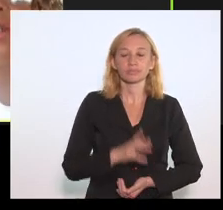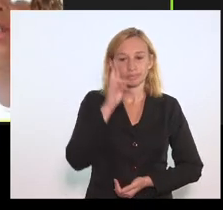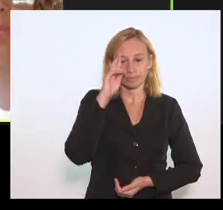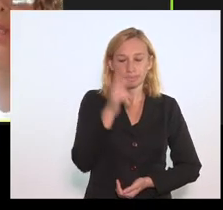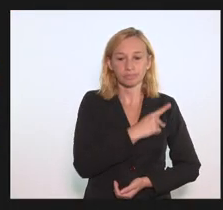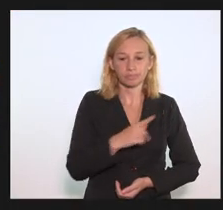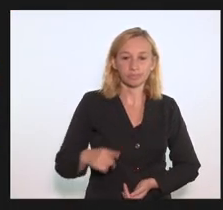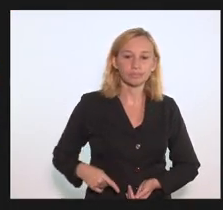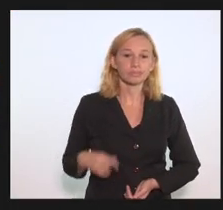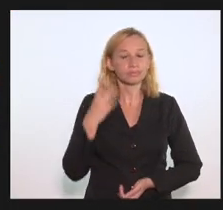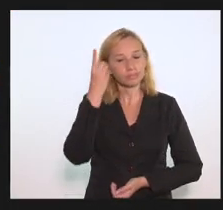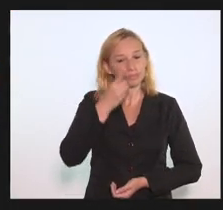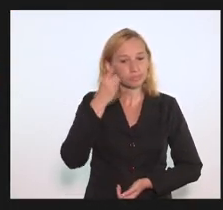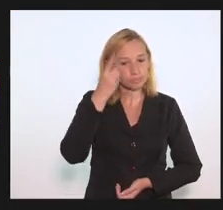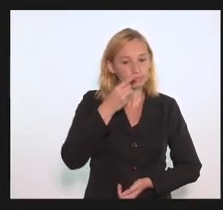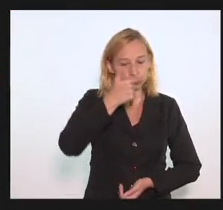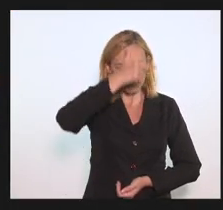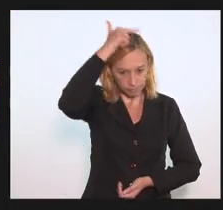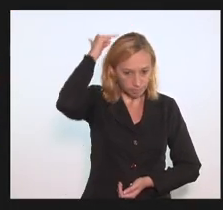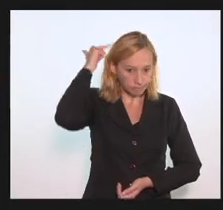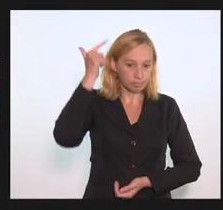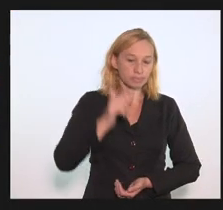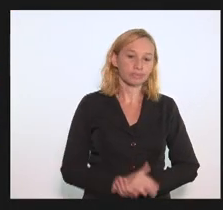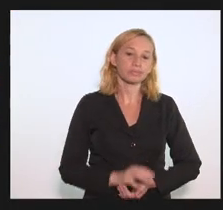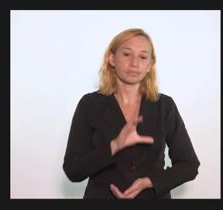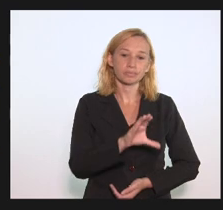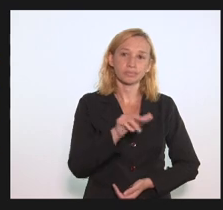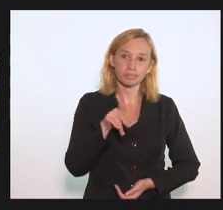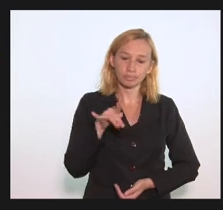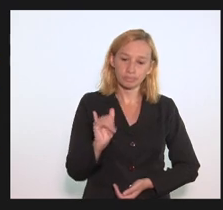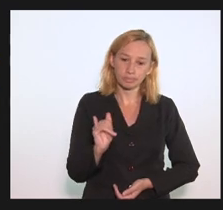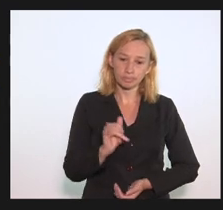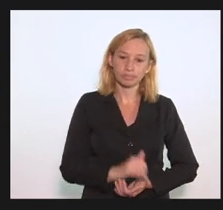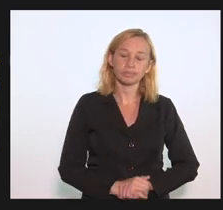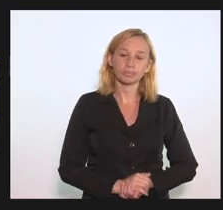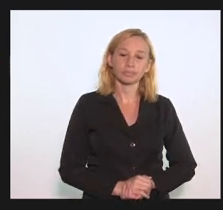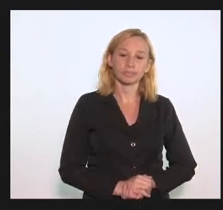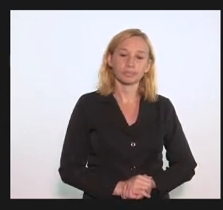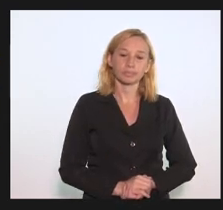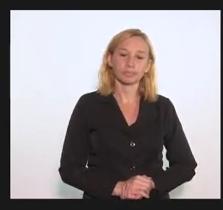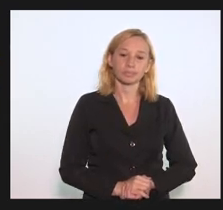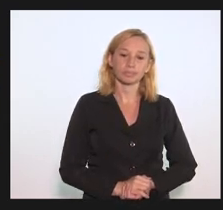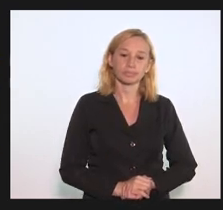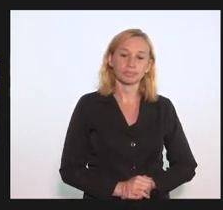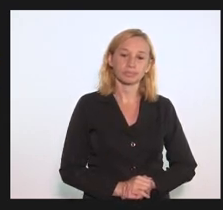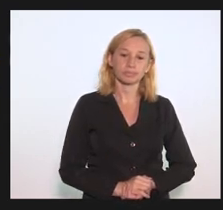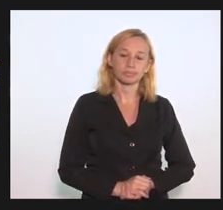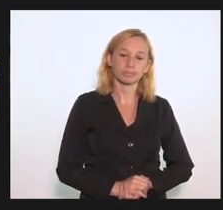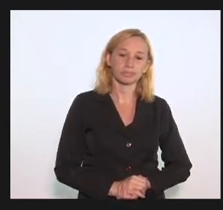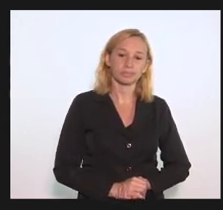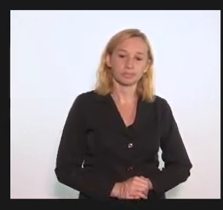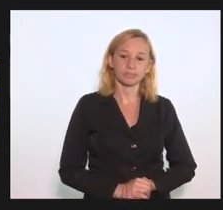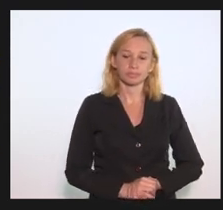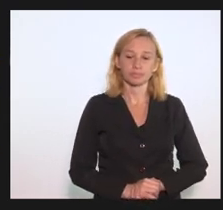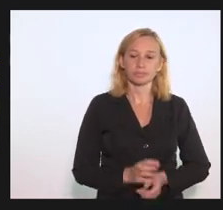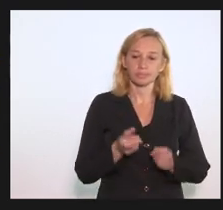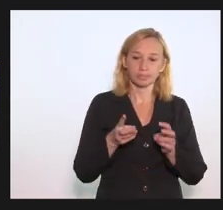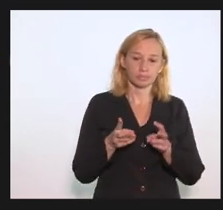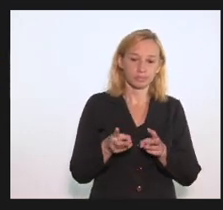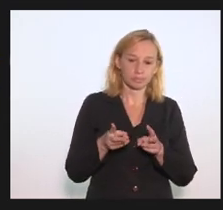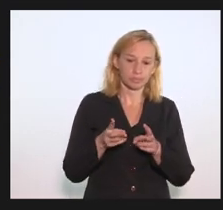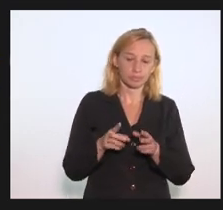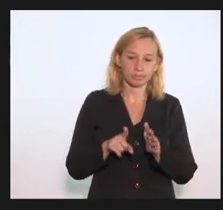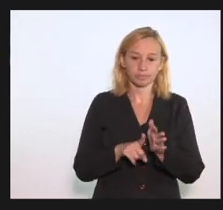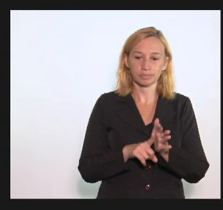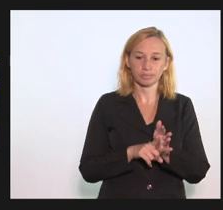Presidente, deputado Luiz Paulo, presidente dessa CPI, né, que vai averiguar aí a questão